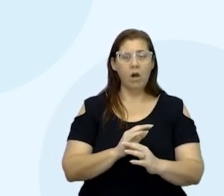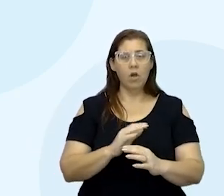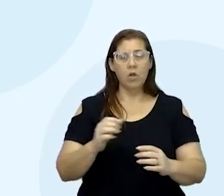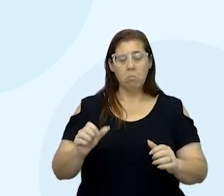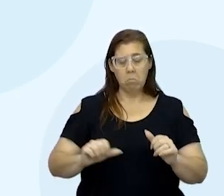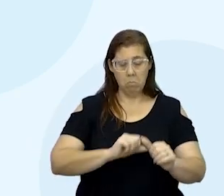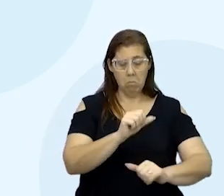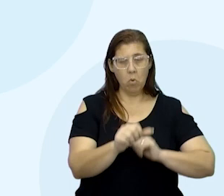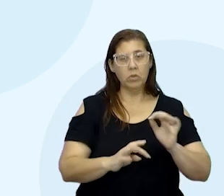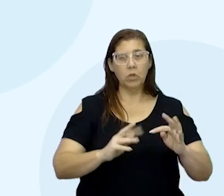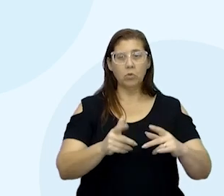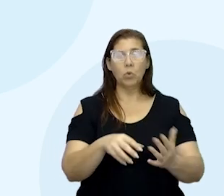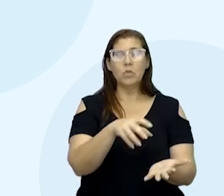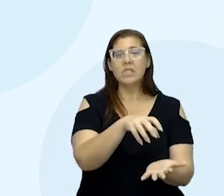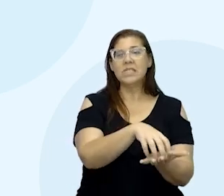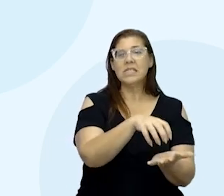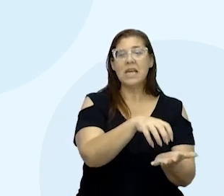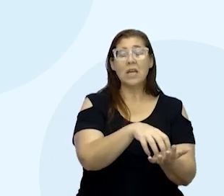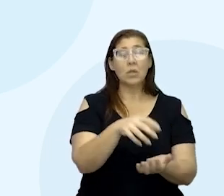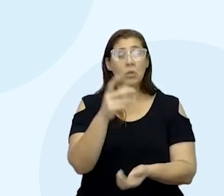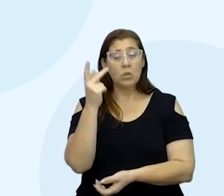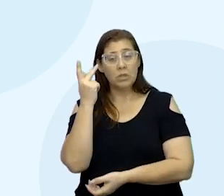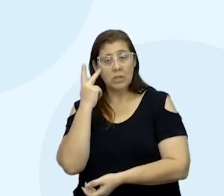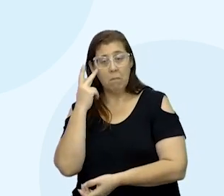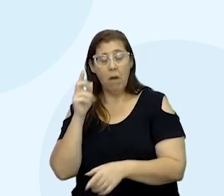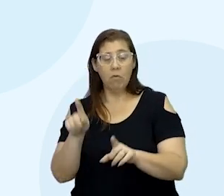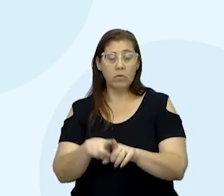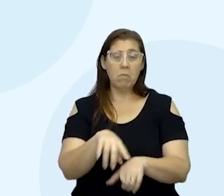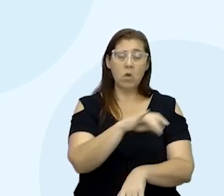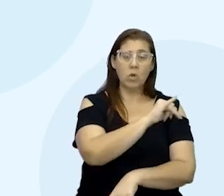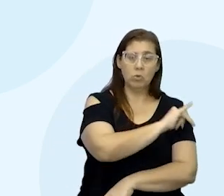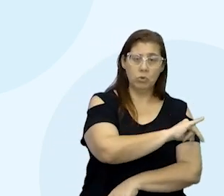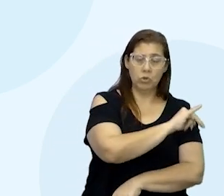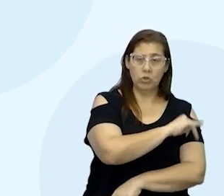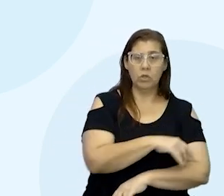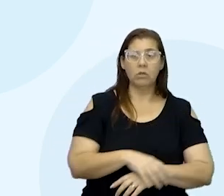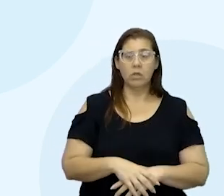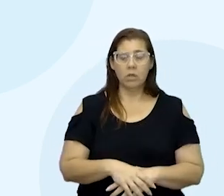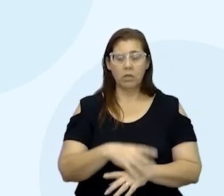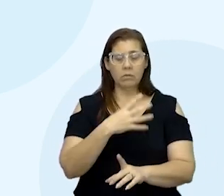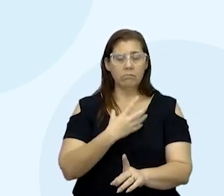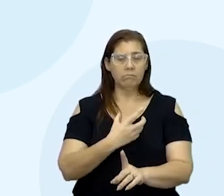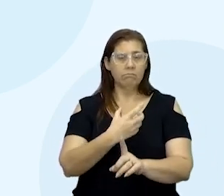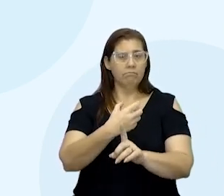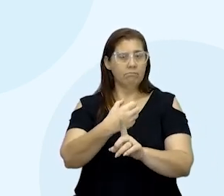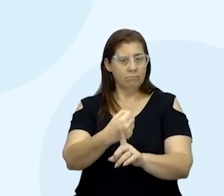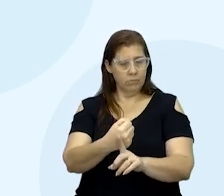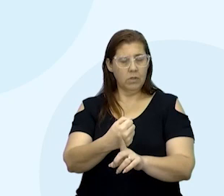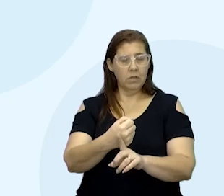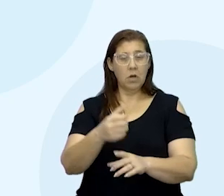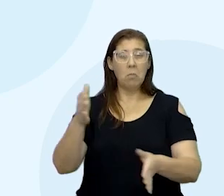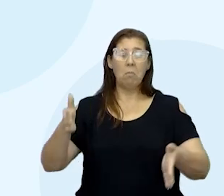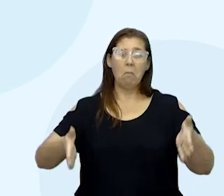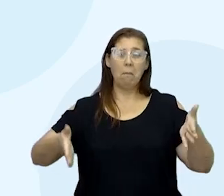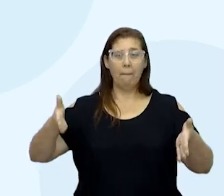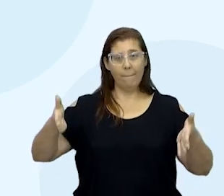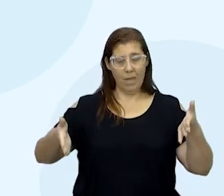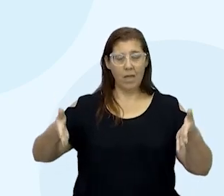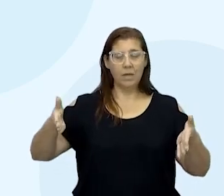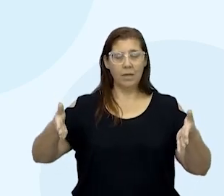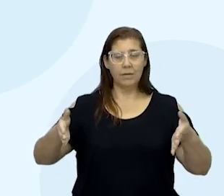modernização dos grandes centros de São Paulo e do Rio de Janeiro, inspirados na Bela Época ou